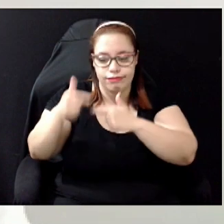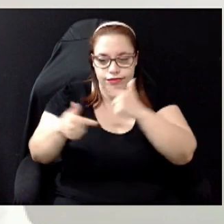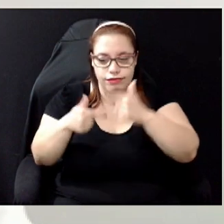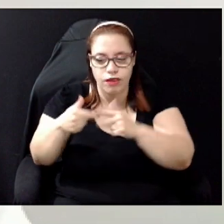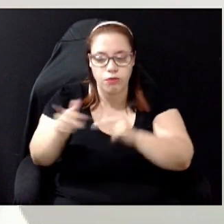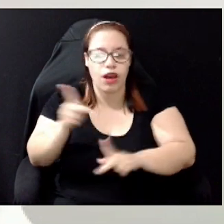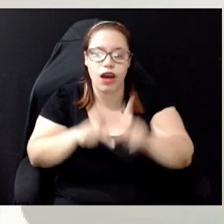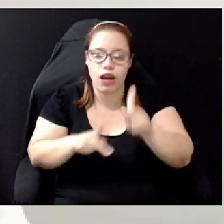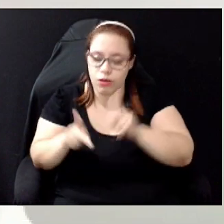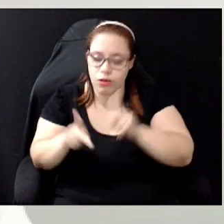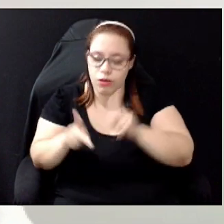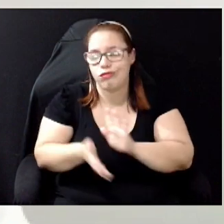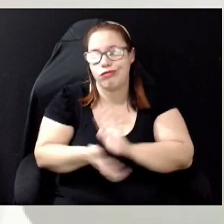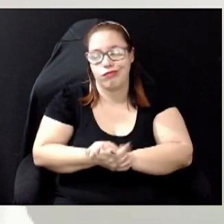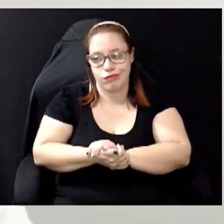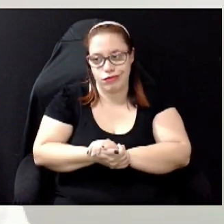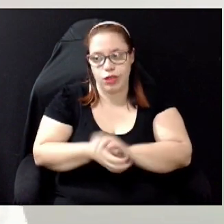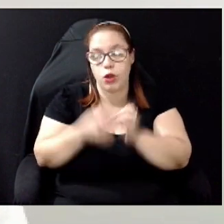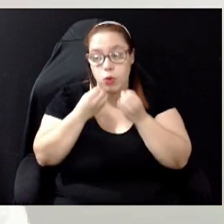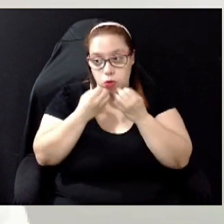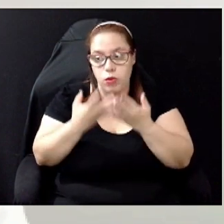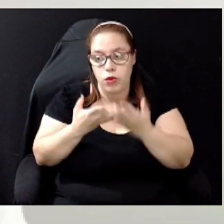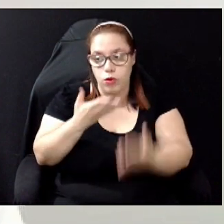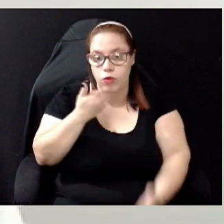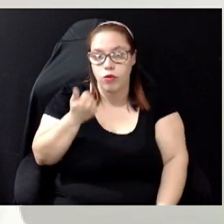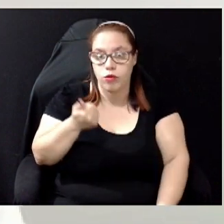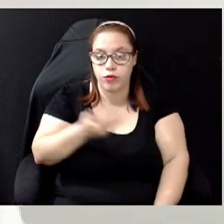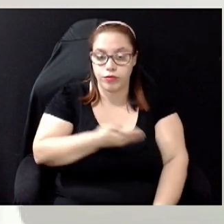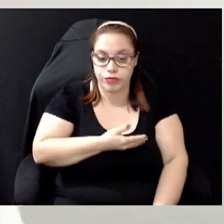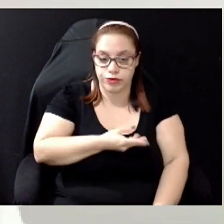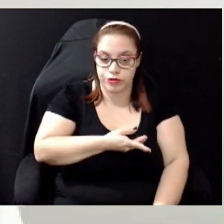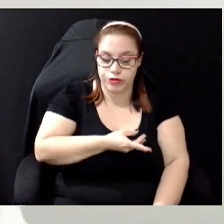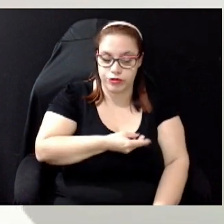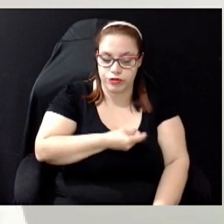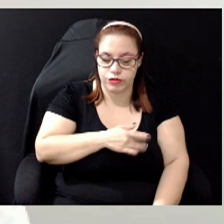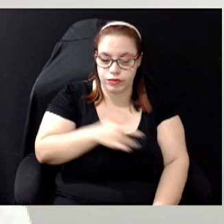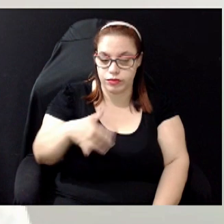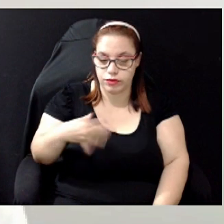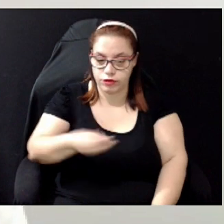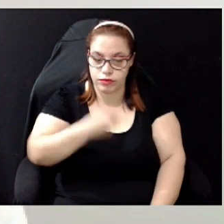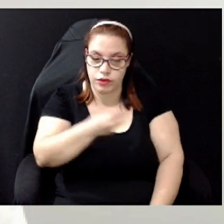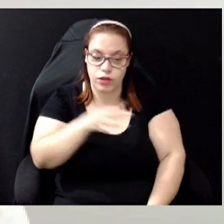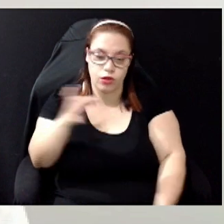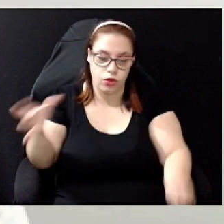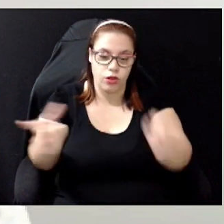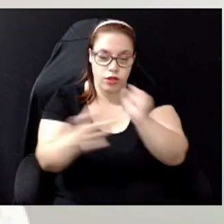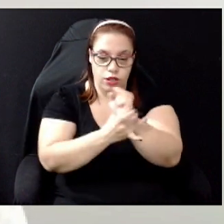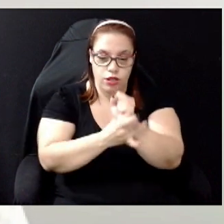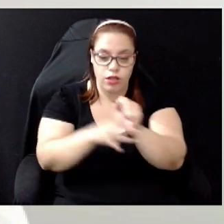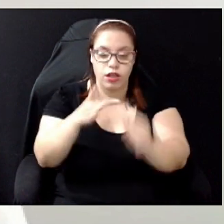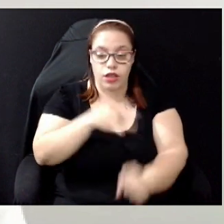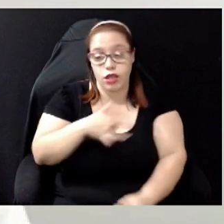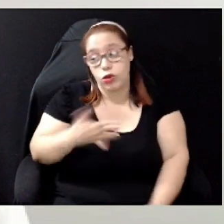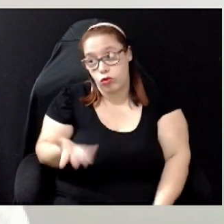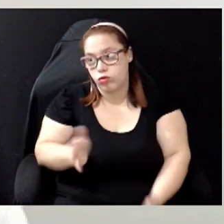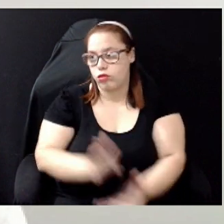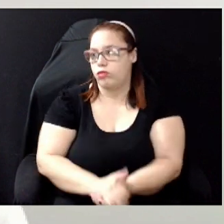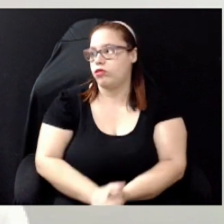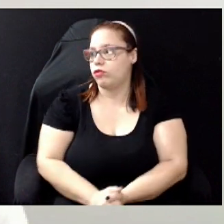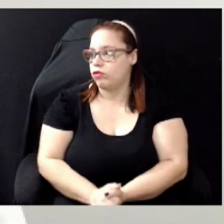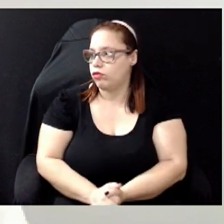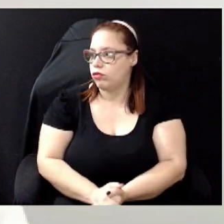trabalha para a população, e a população vai ter qualidade de vida e vai ter segurança e saúde,